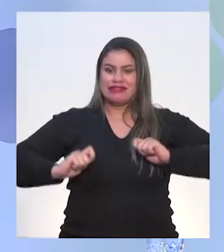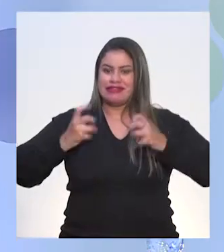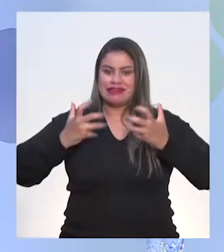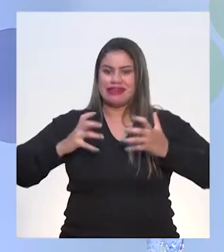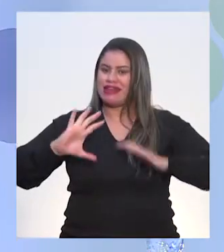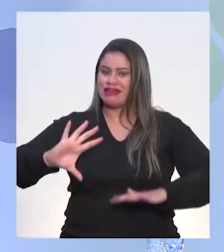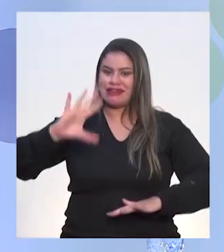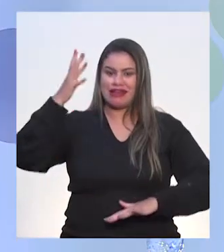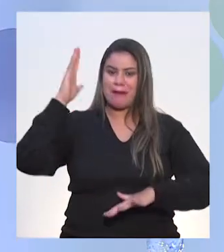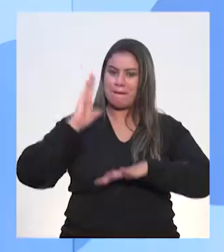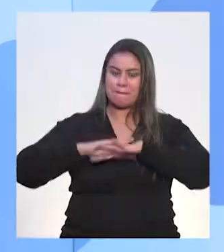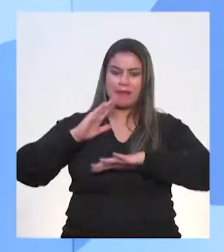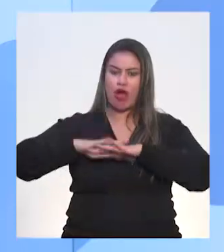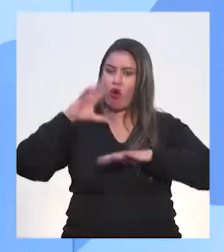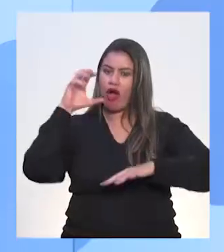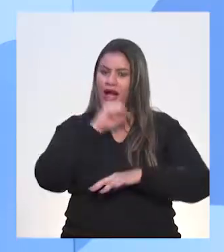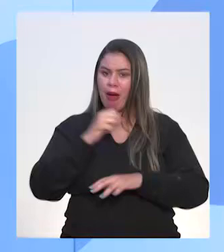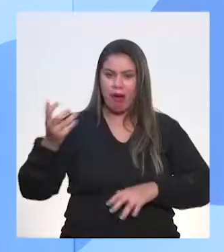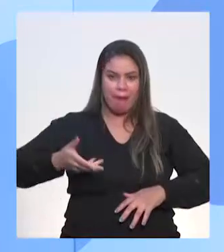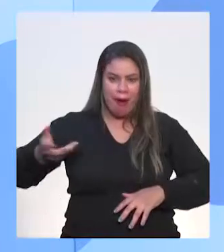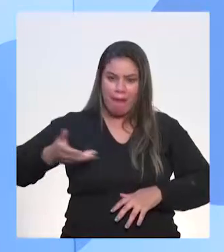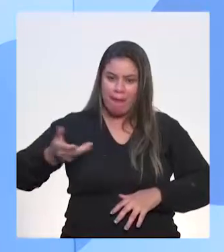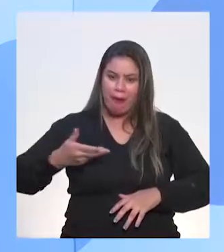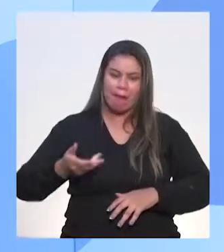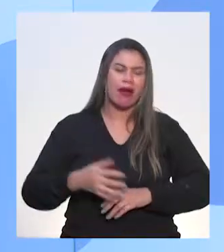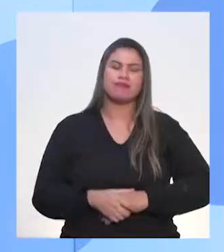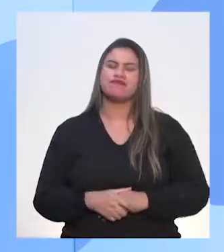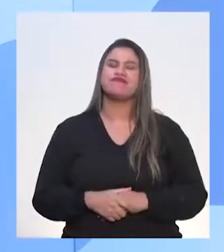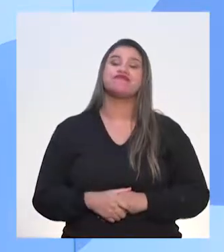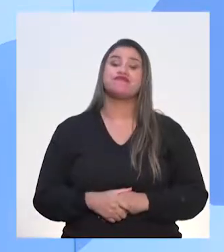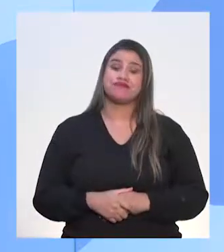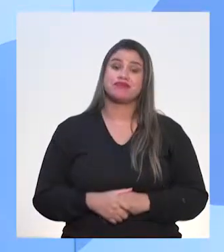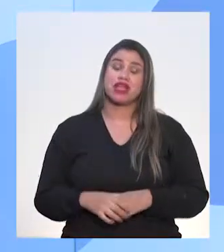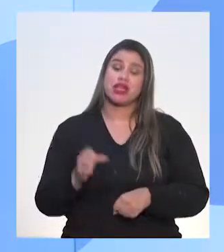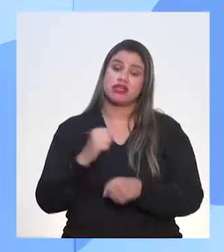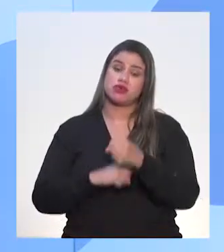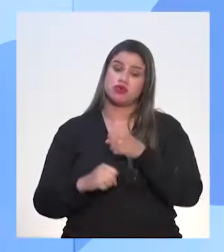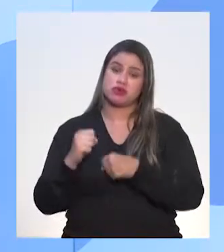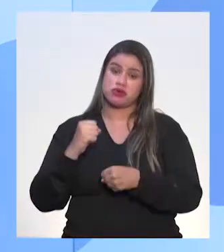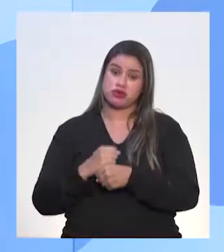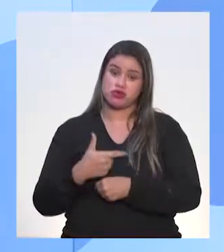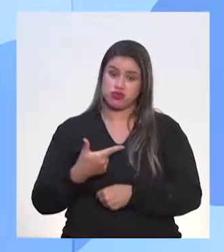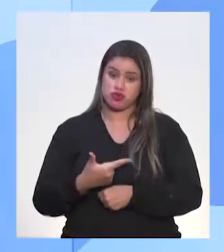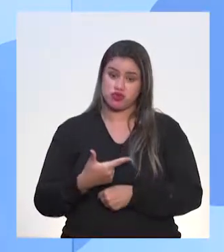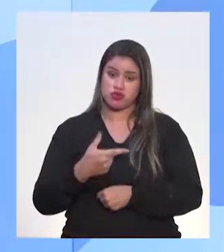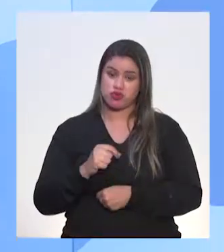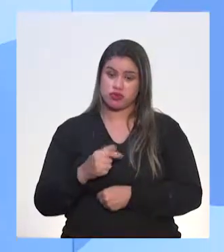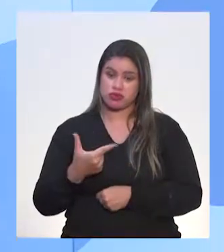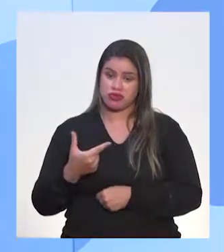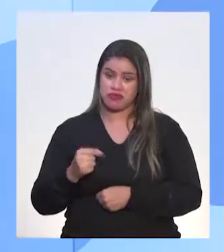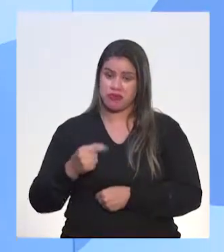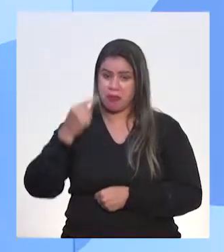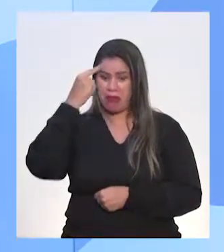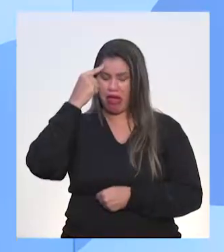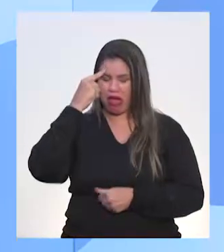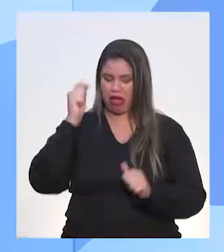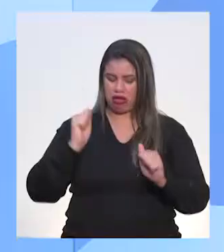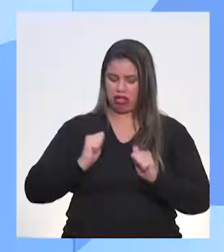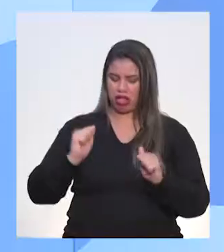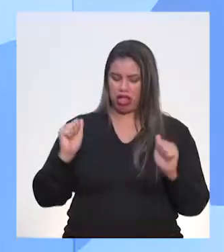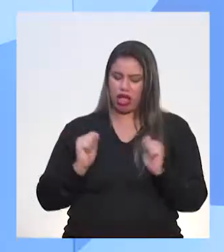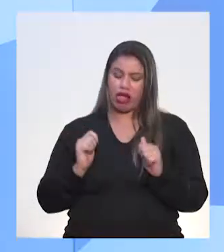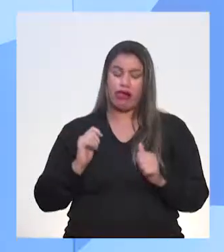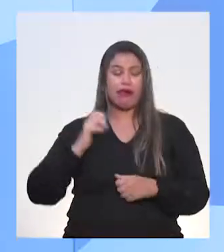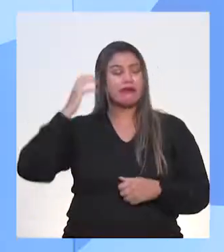acontecerem exatamente e um ano de 2020 mostrou para a gente que não dá para se acomodarem conforto nenhum né